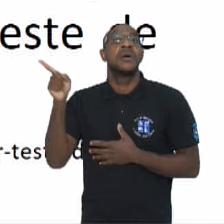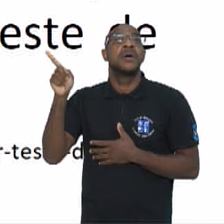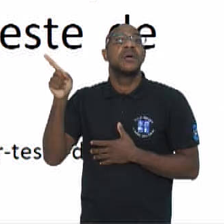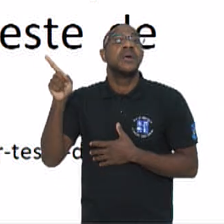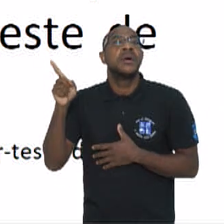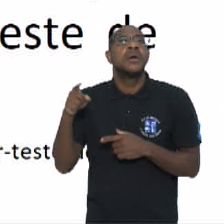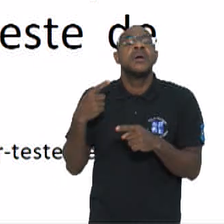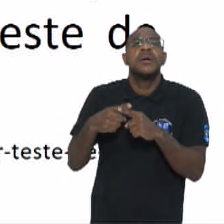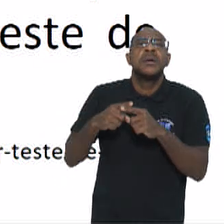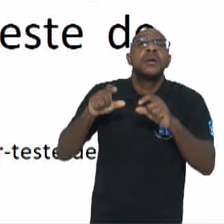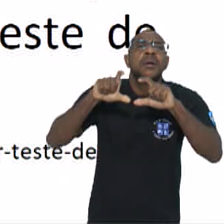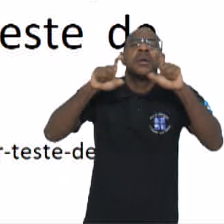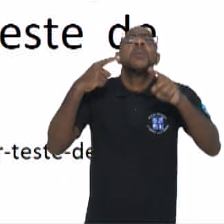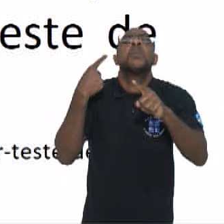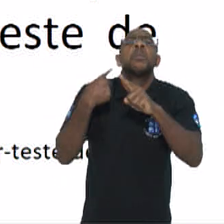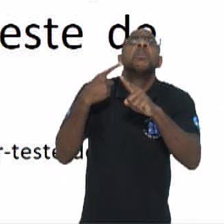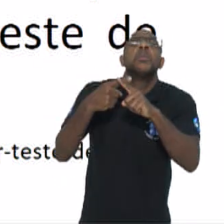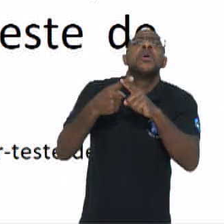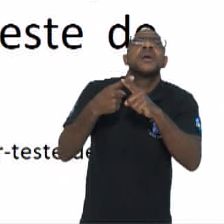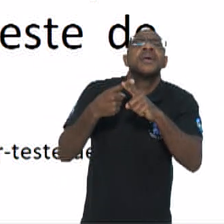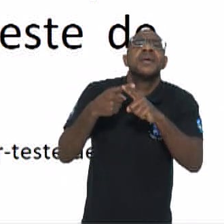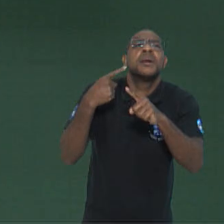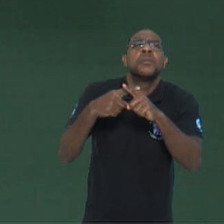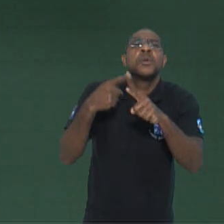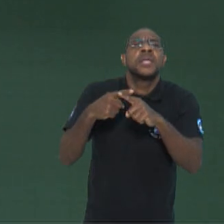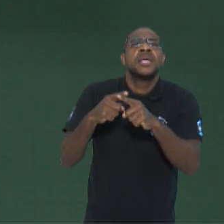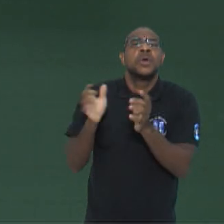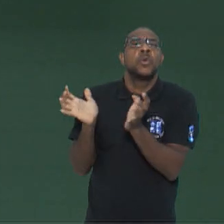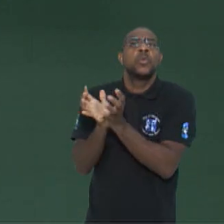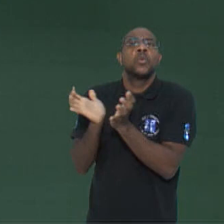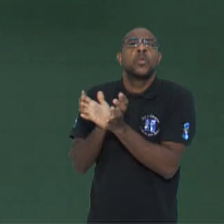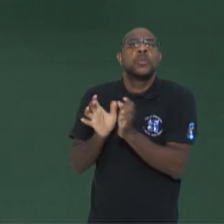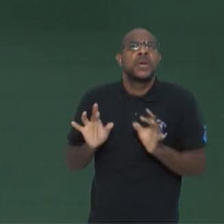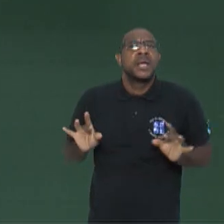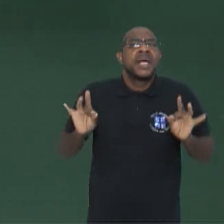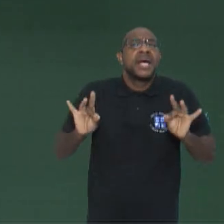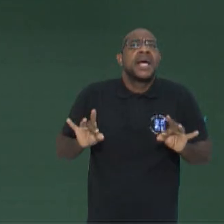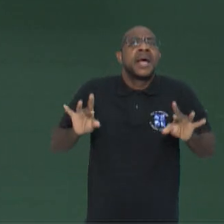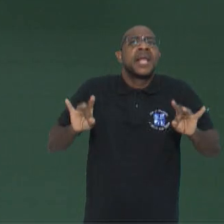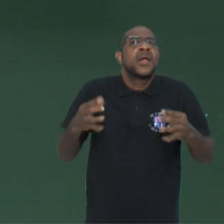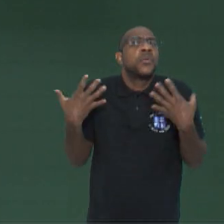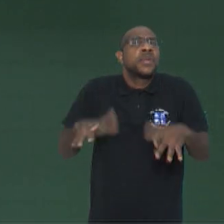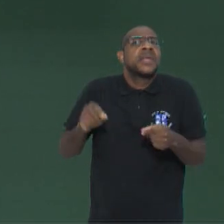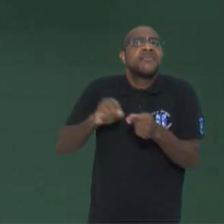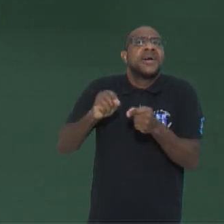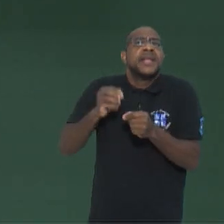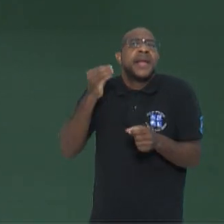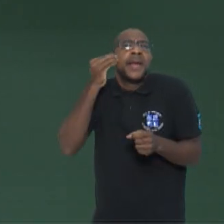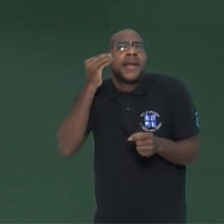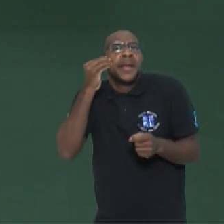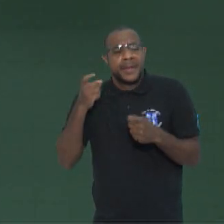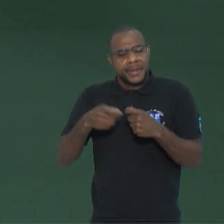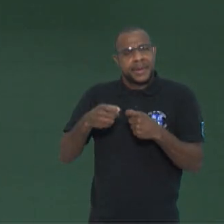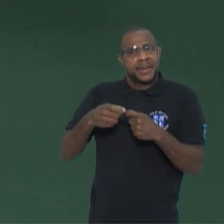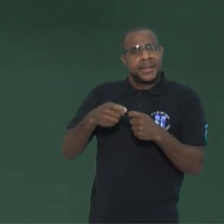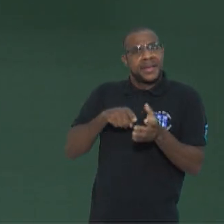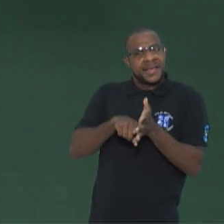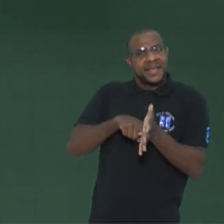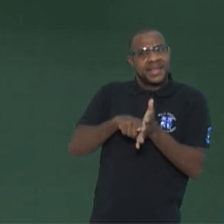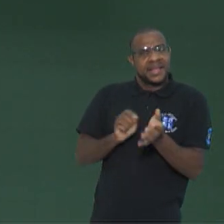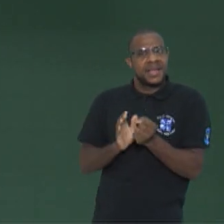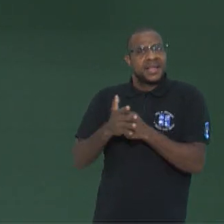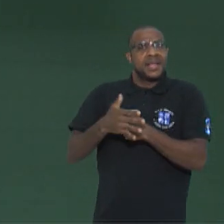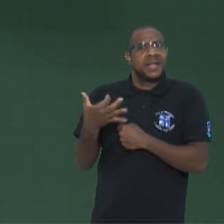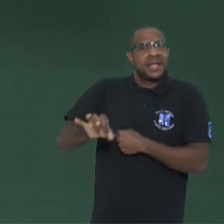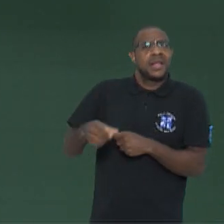os australianos não querem fazer o teste de Covid? As duas primeiras perguntas, elas são óbvias, né? Elas estão ali. E agora,